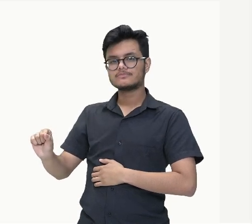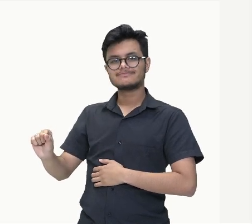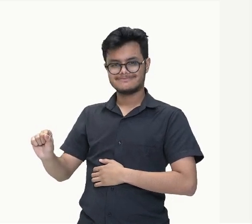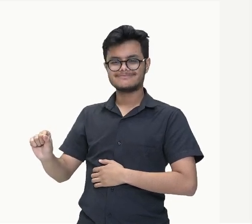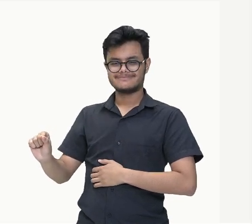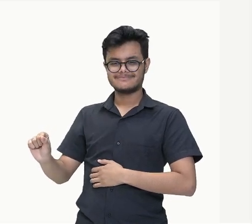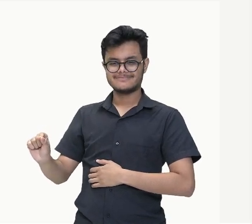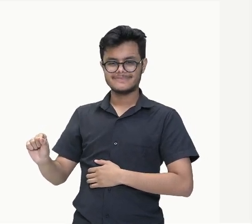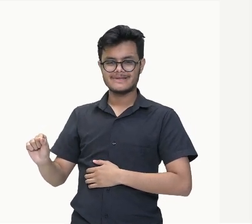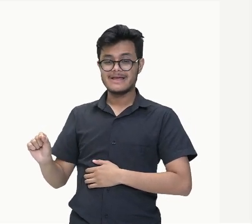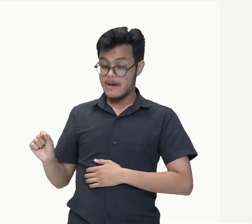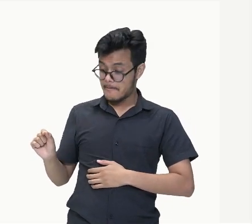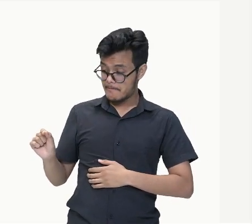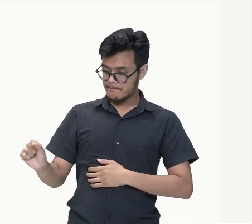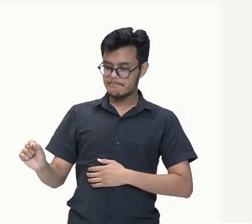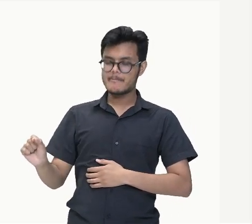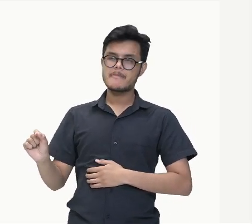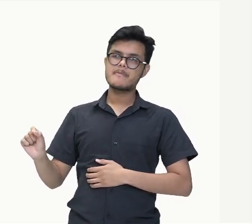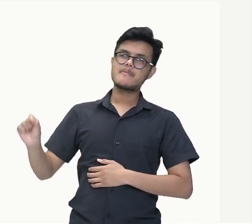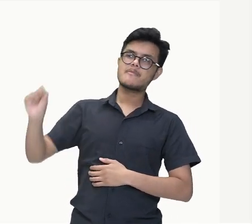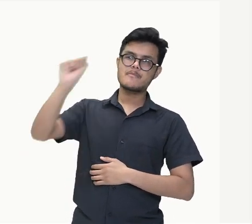ponto máximo